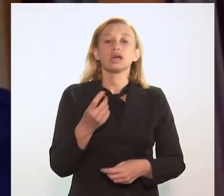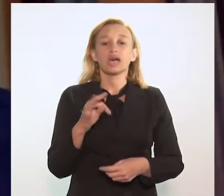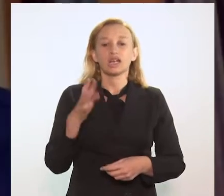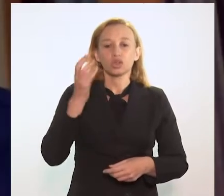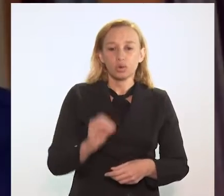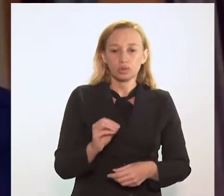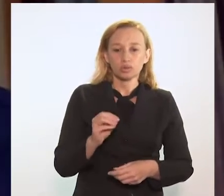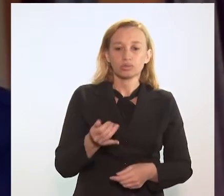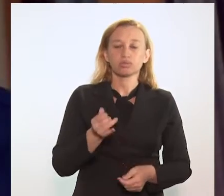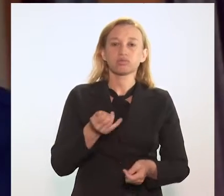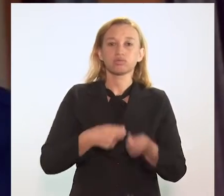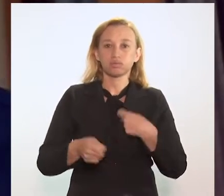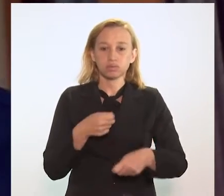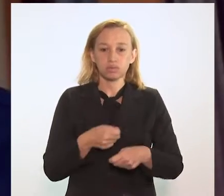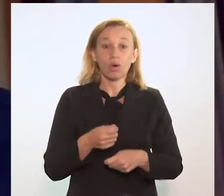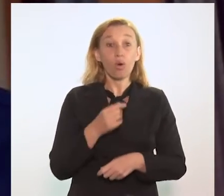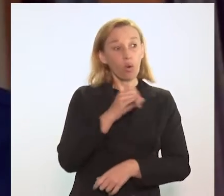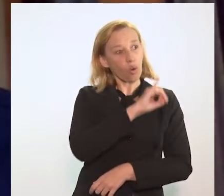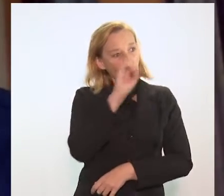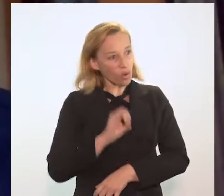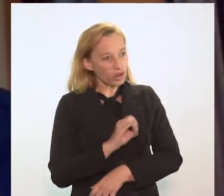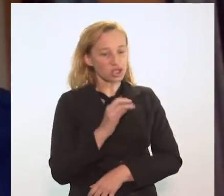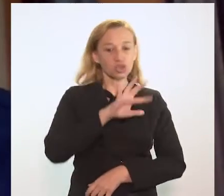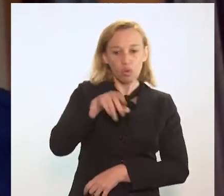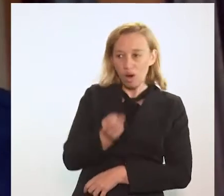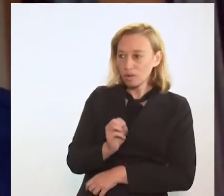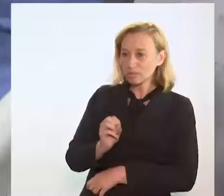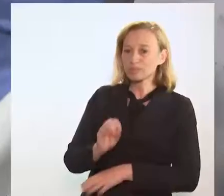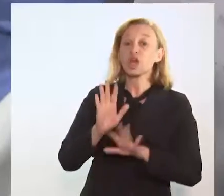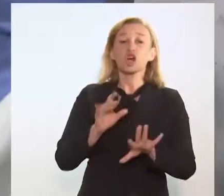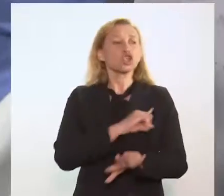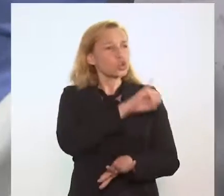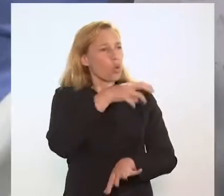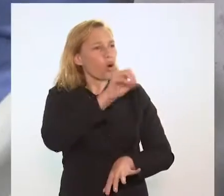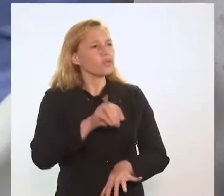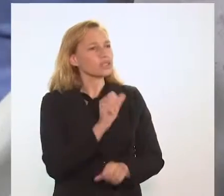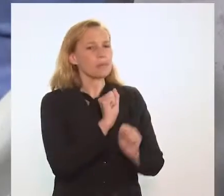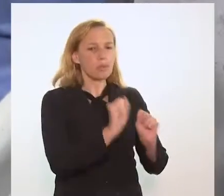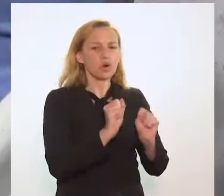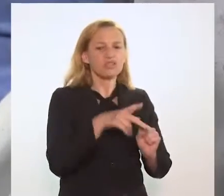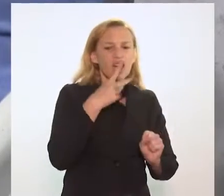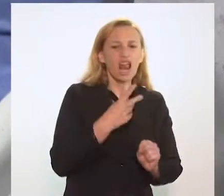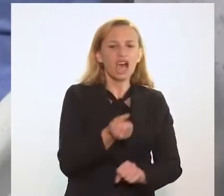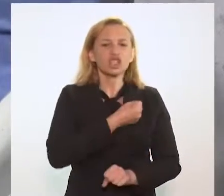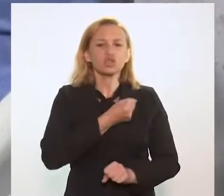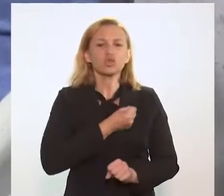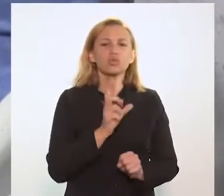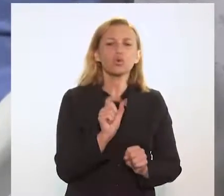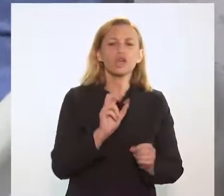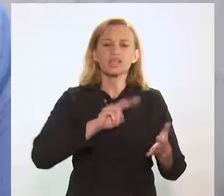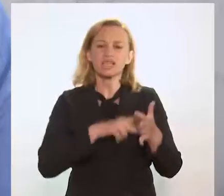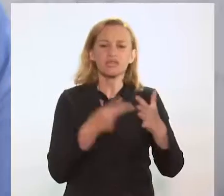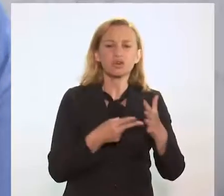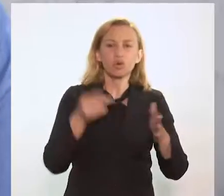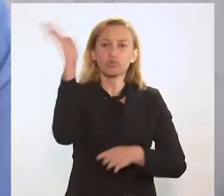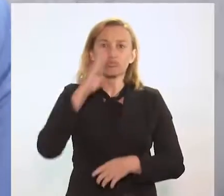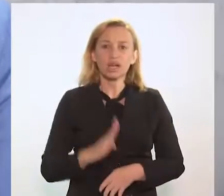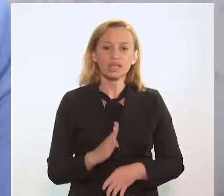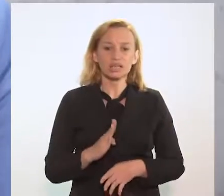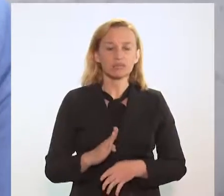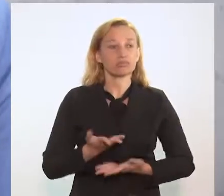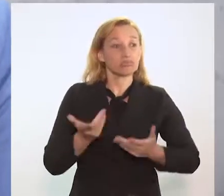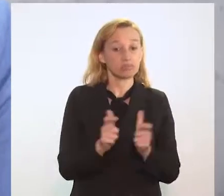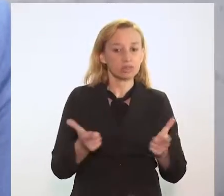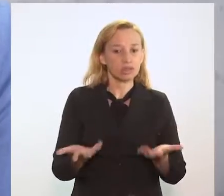da Conven Store, Luíde Sena. Oi, João. Oi, Luíde. João, você pode traduzir para a gente em números o que significou esse crescimento no Brasil